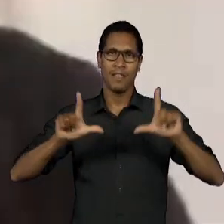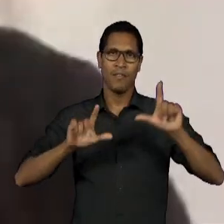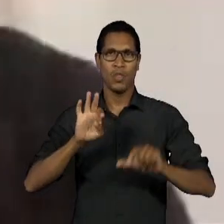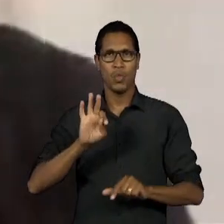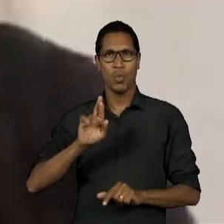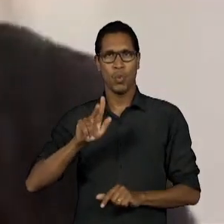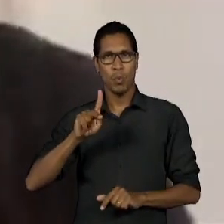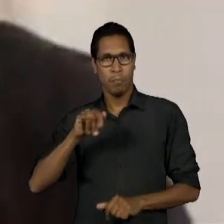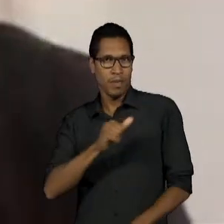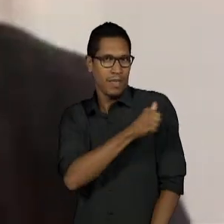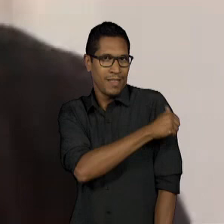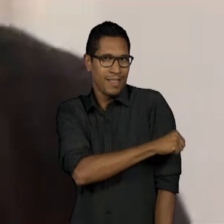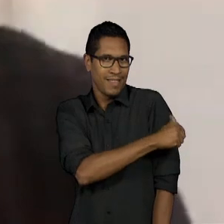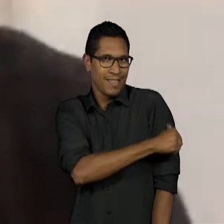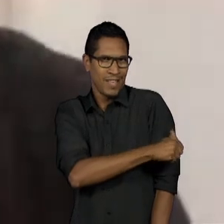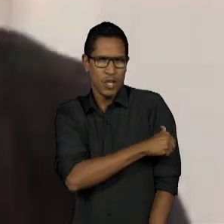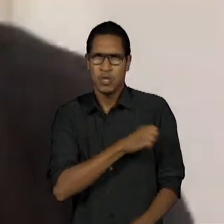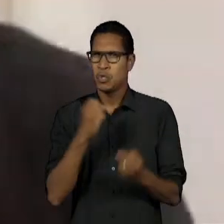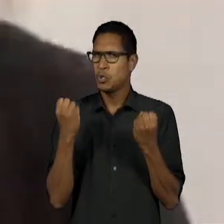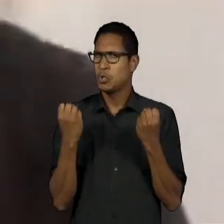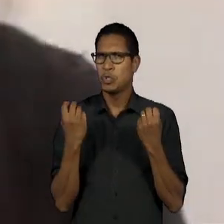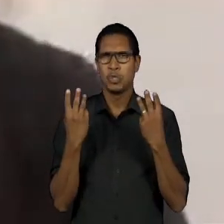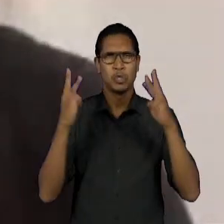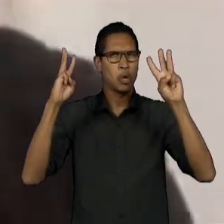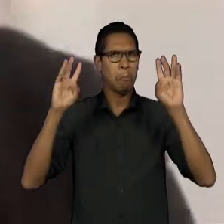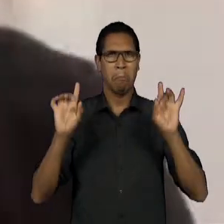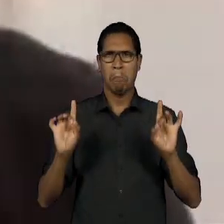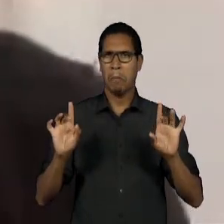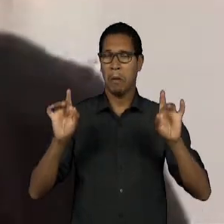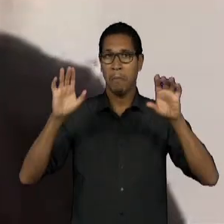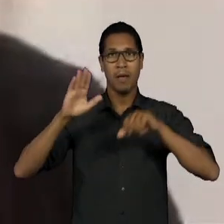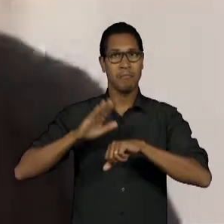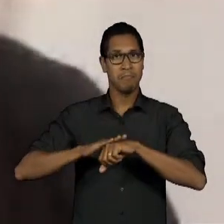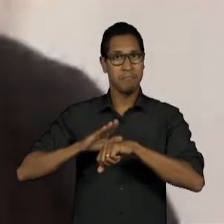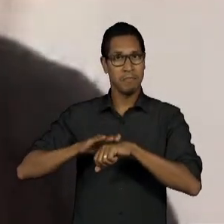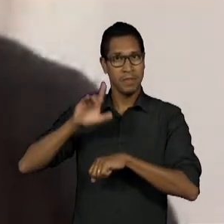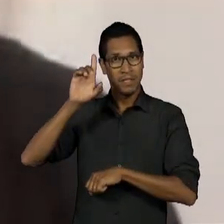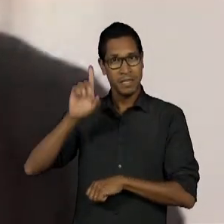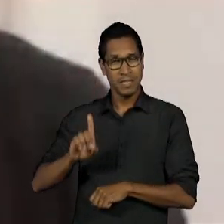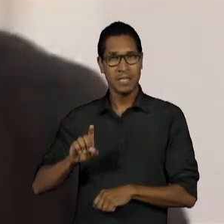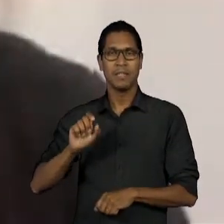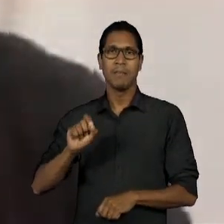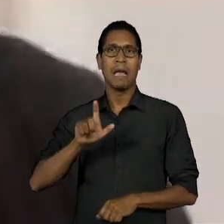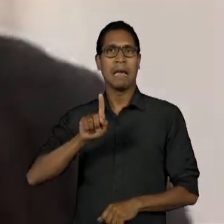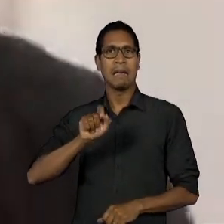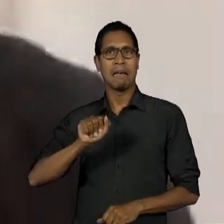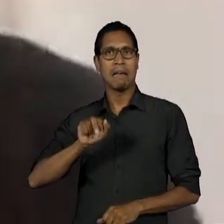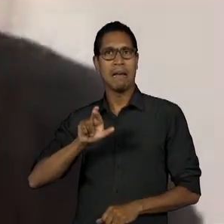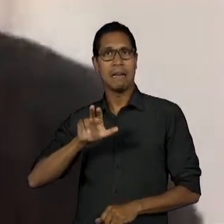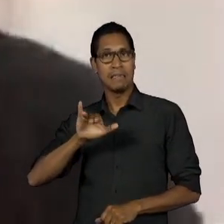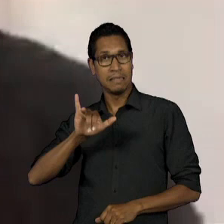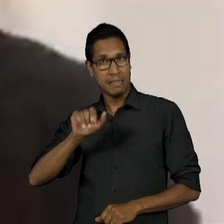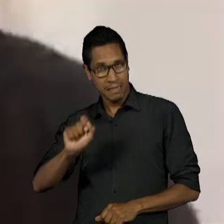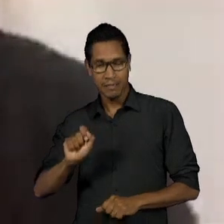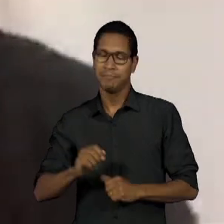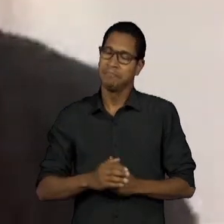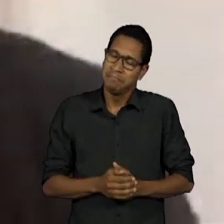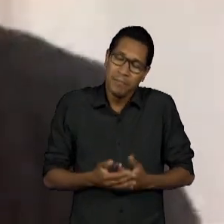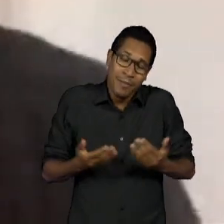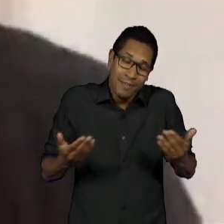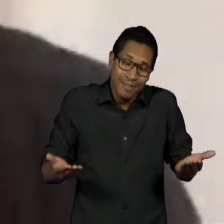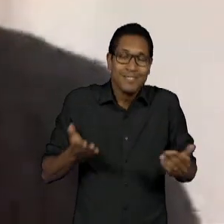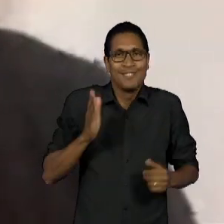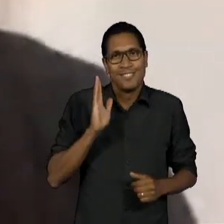Janeiro. Foi um show, um grande show, dirigido pelo Xanca de Garcia. E eu, como já tinha